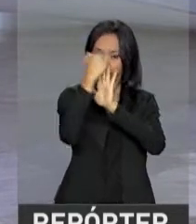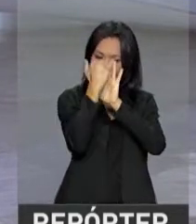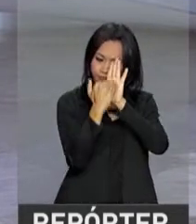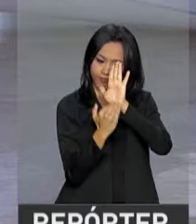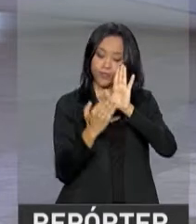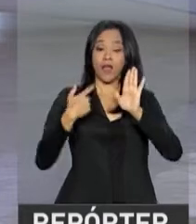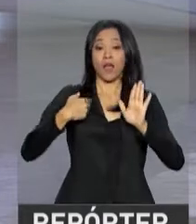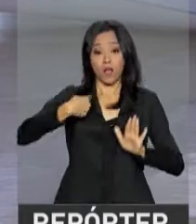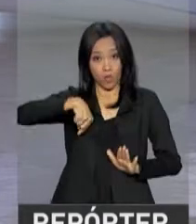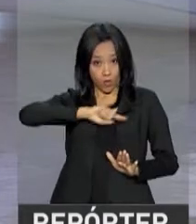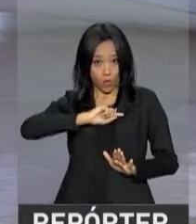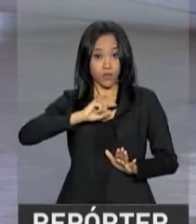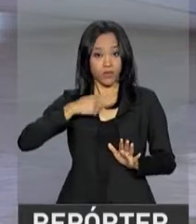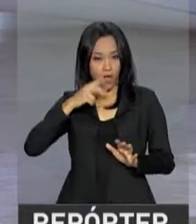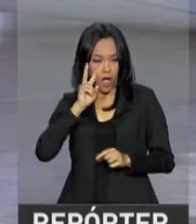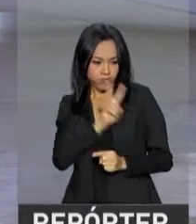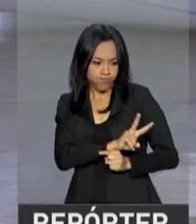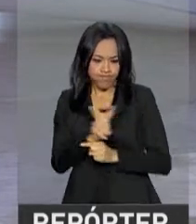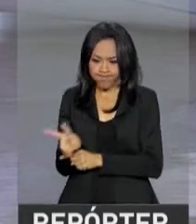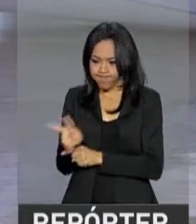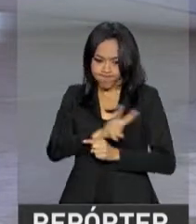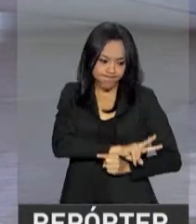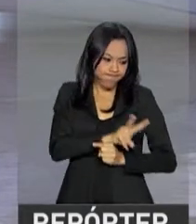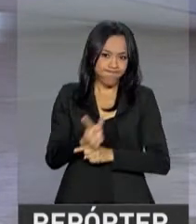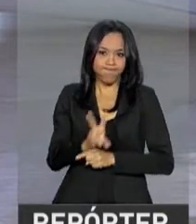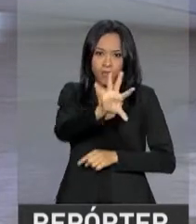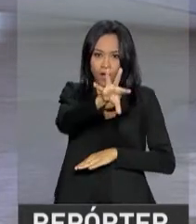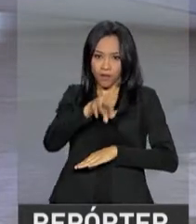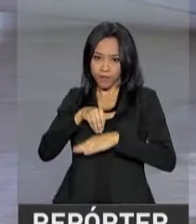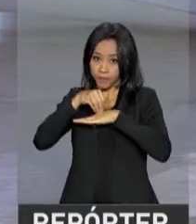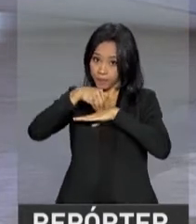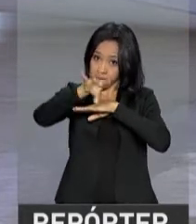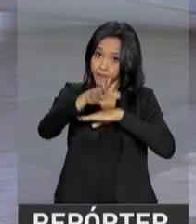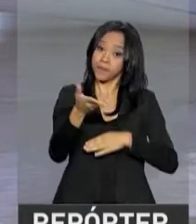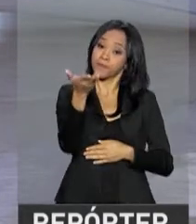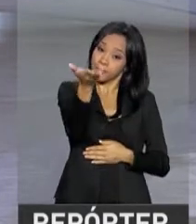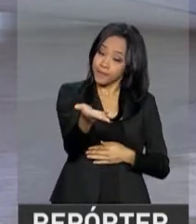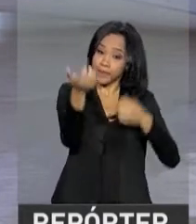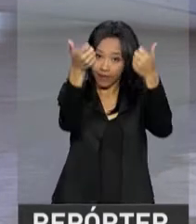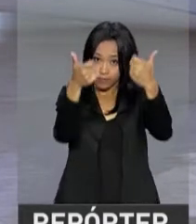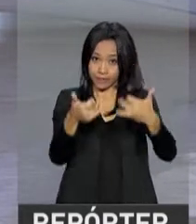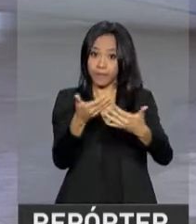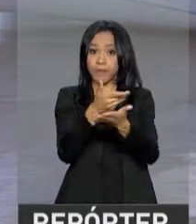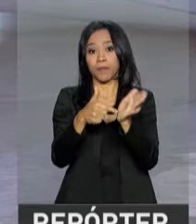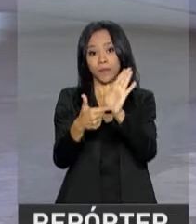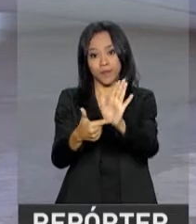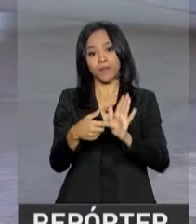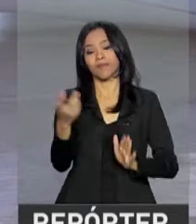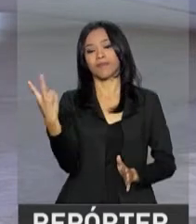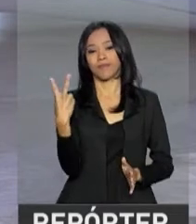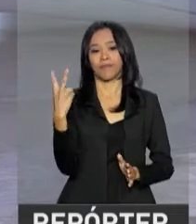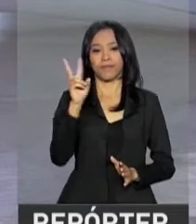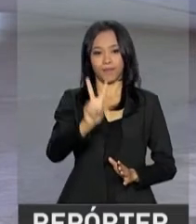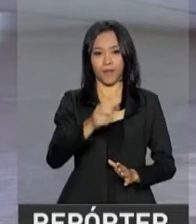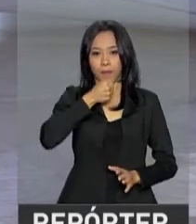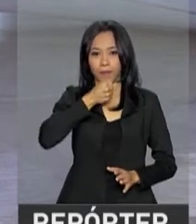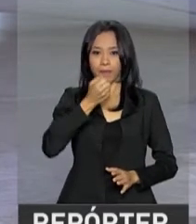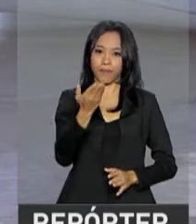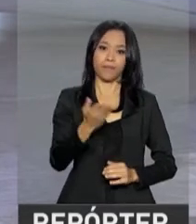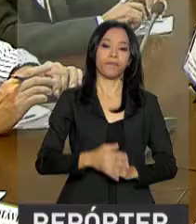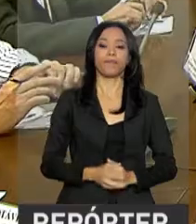as negociações e a gente mostra agora como foi na reportagem de Gabriela Noronha e Márcia Fernandes. Vamos ver.